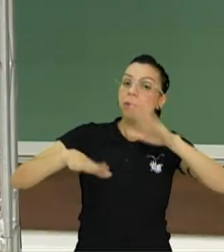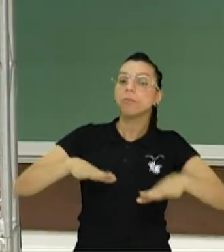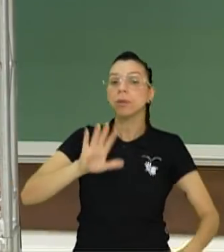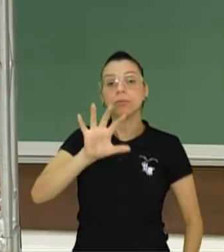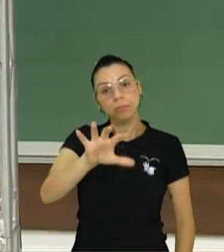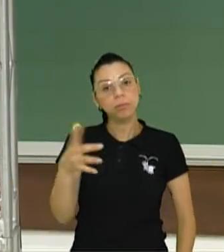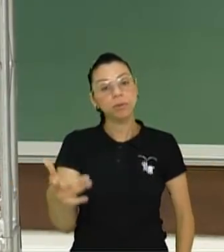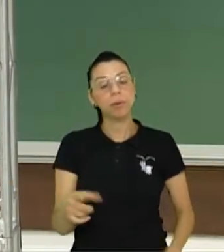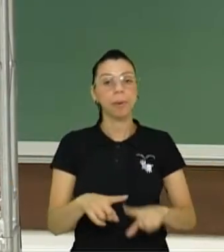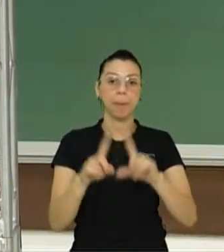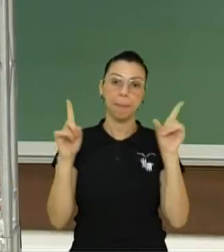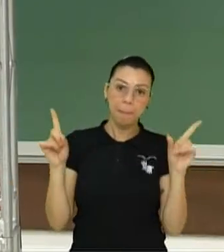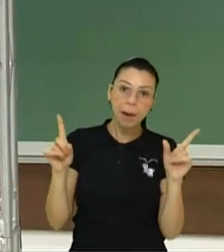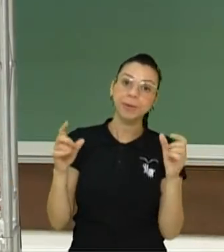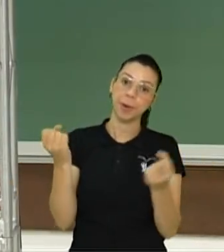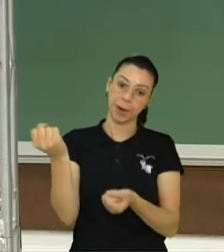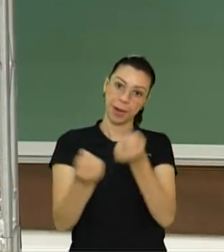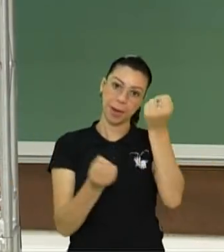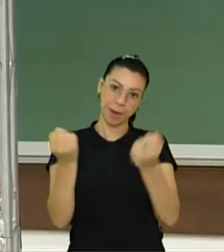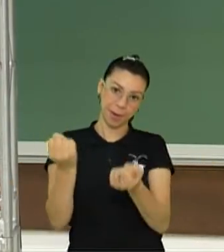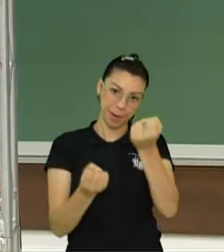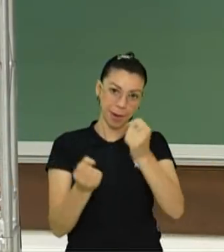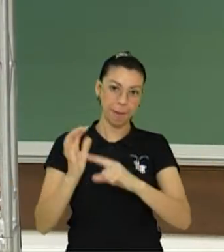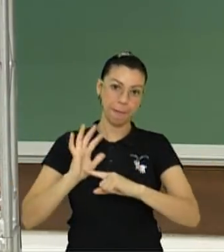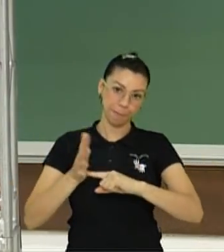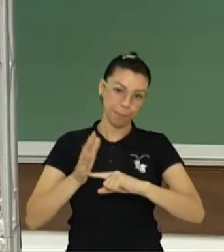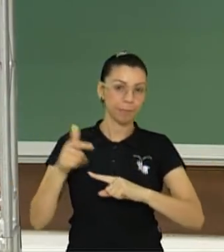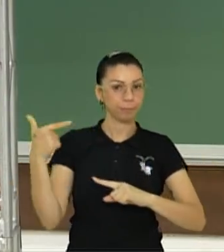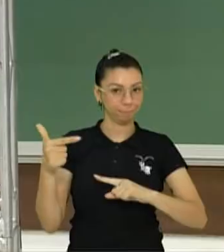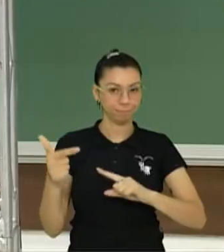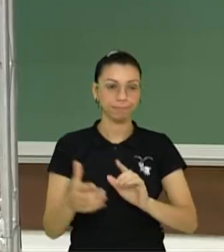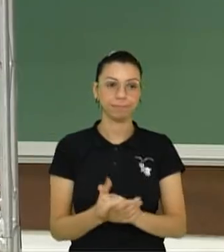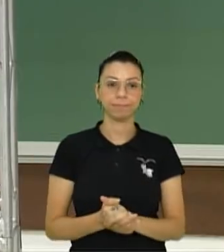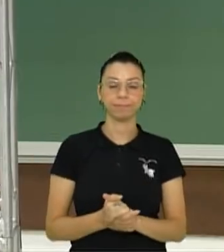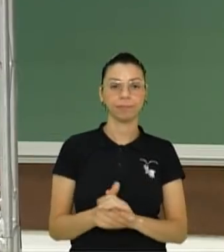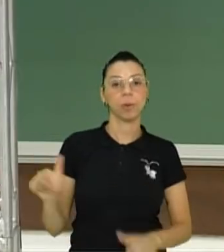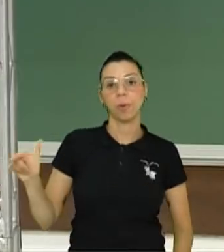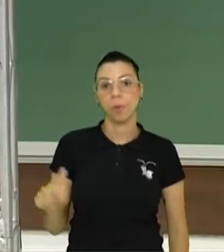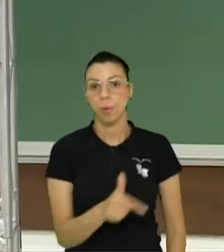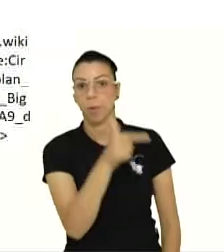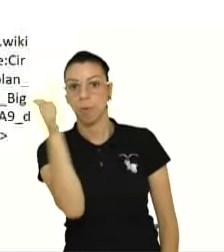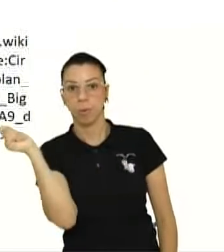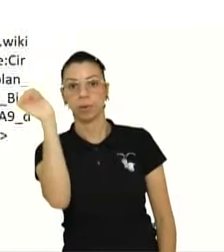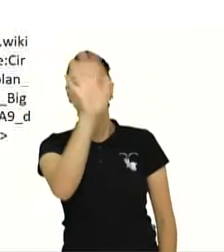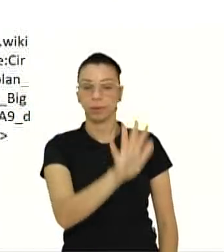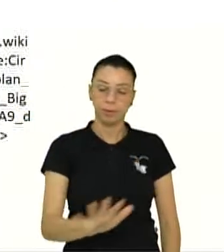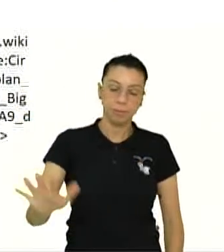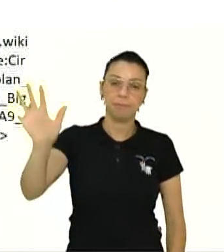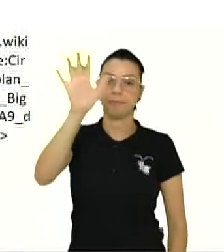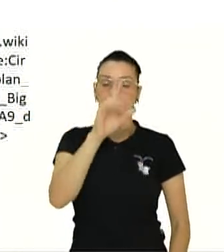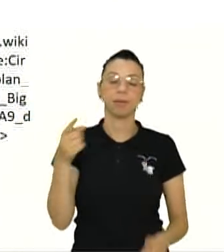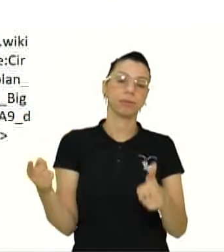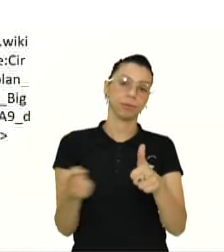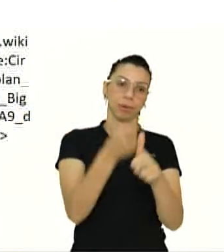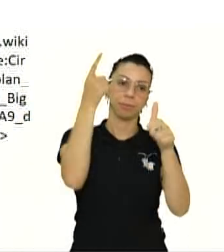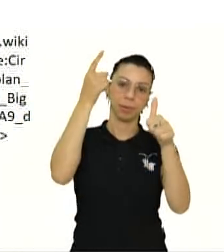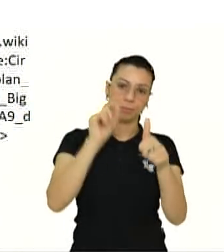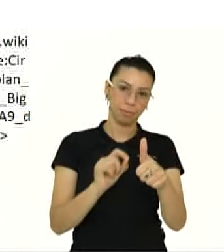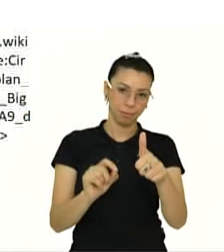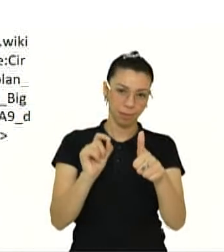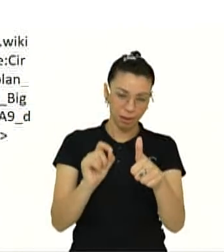isso, só que não com carros motores. E aí? Mais uma imagem daquela primeira